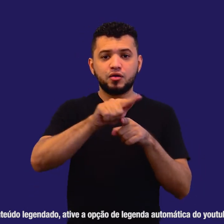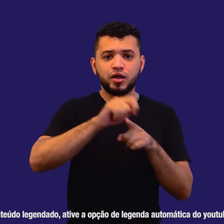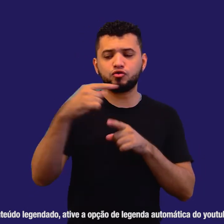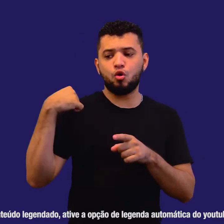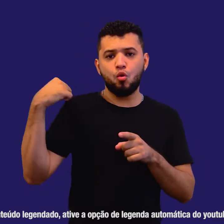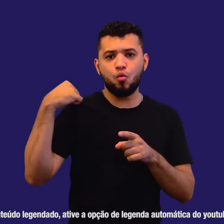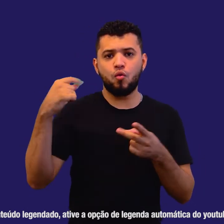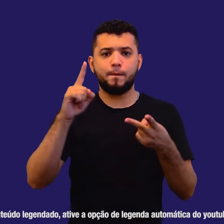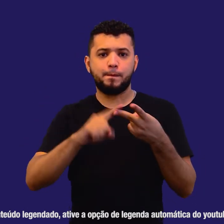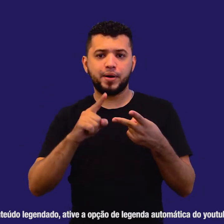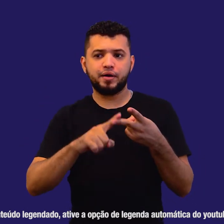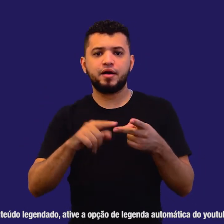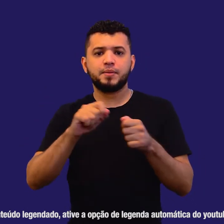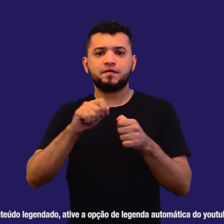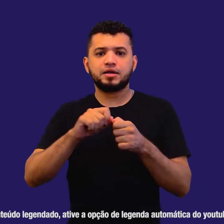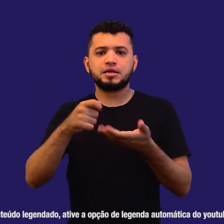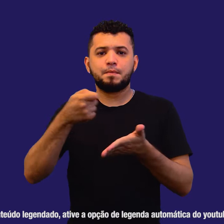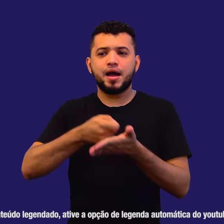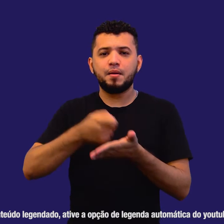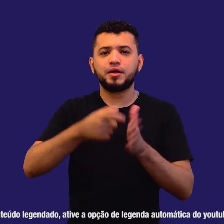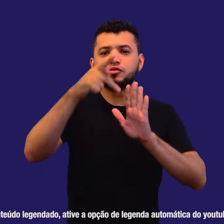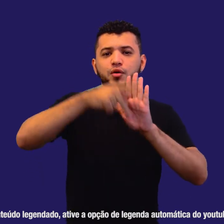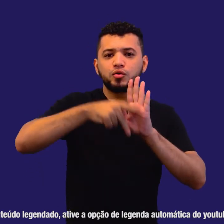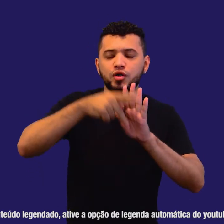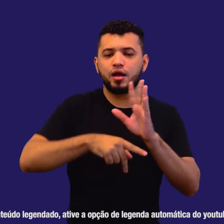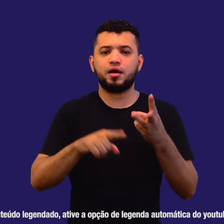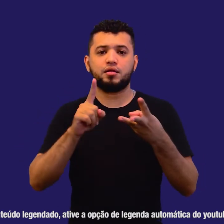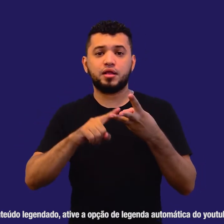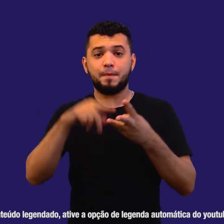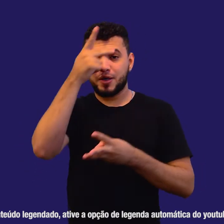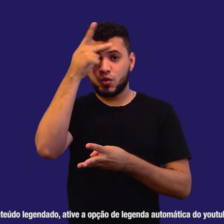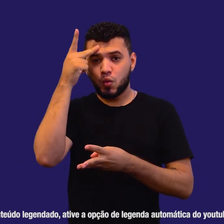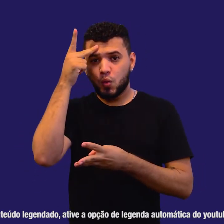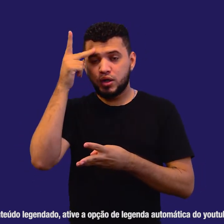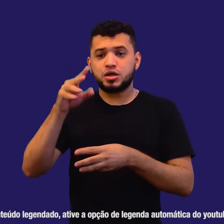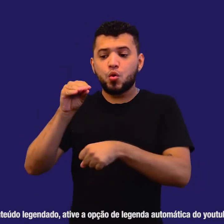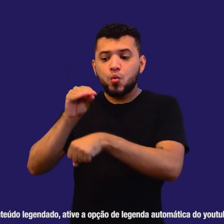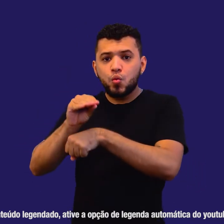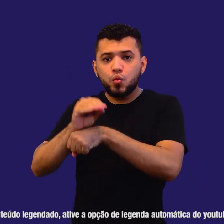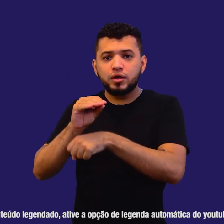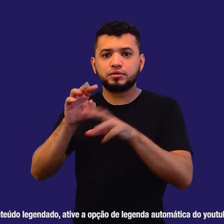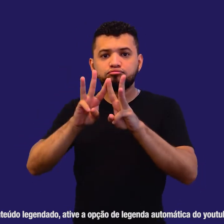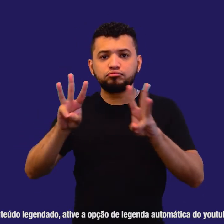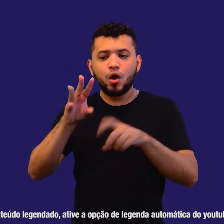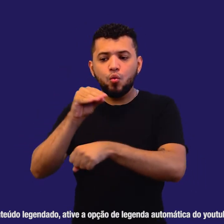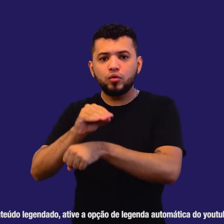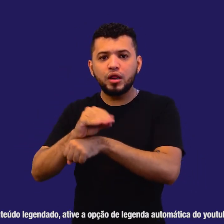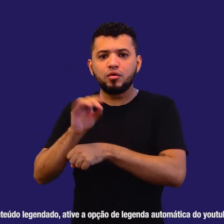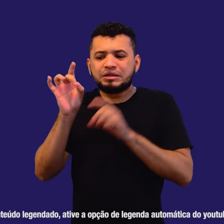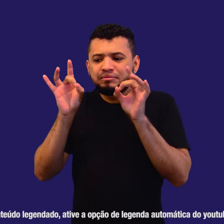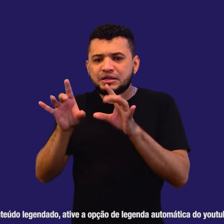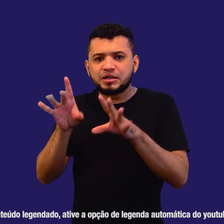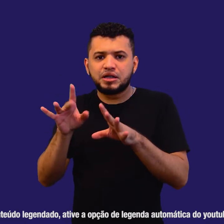roupas, plataformas de financiamentos coletivos de projetos. Nós temos cuidadores hoje, né? Plataformas e sites de cuidadores personalizados